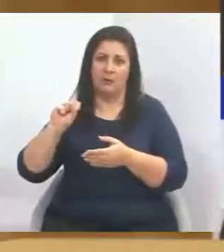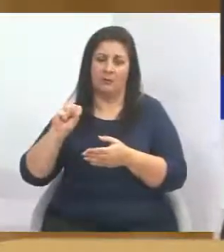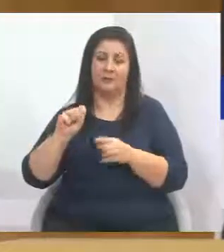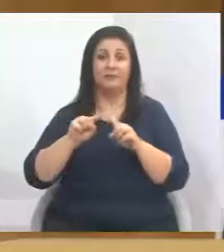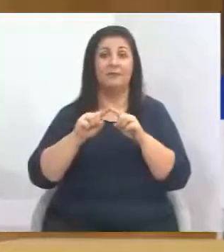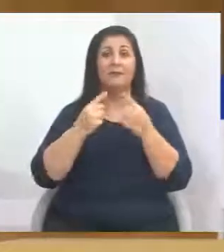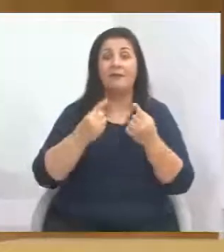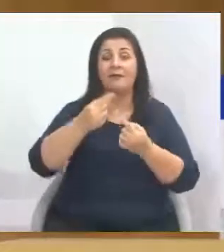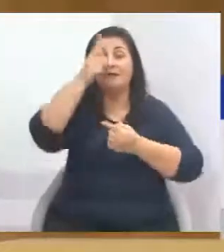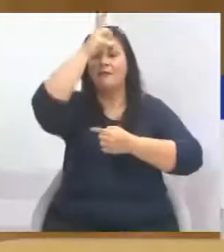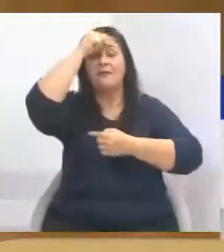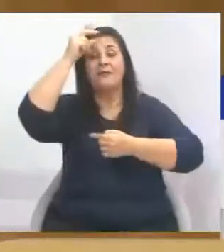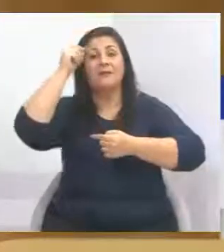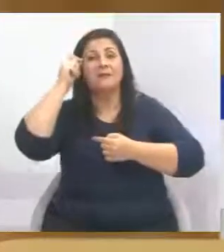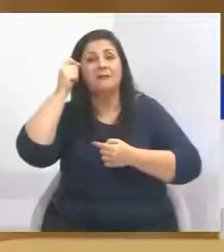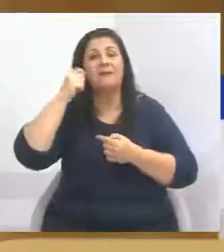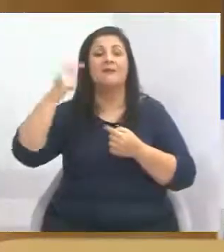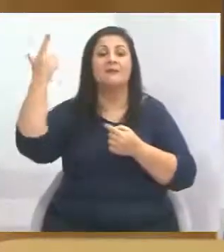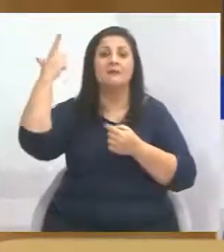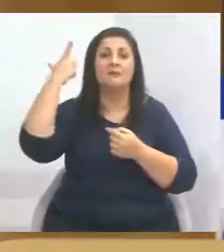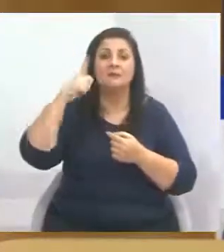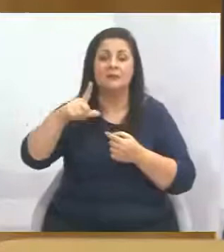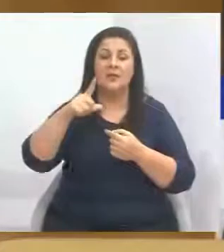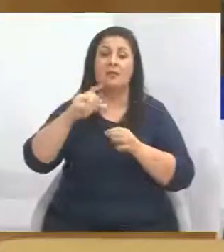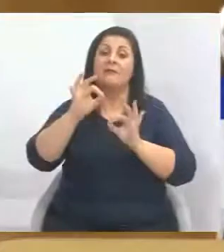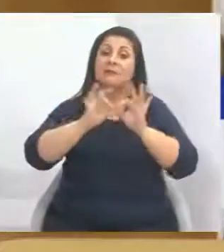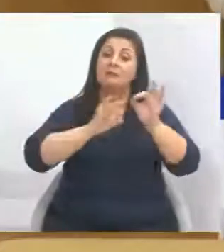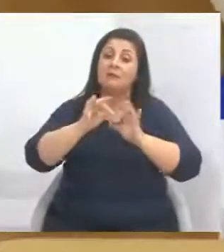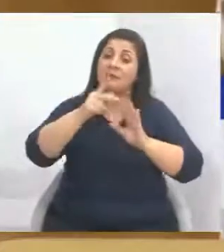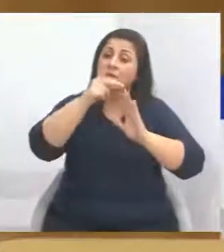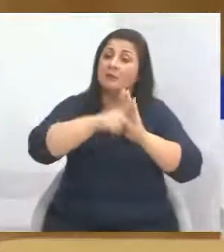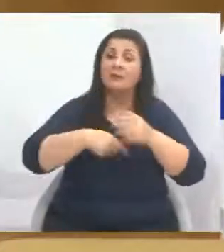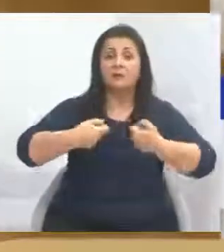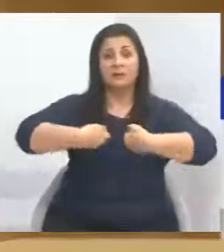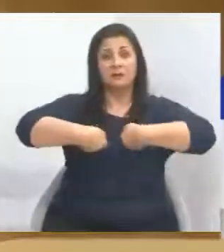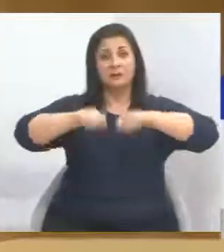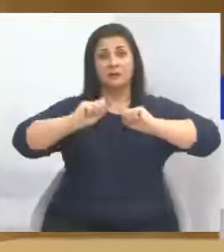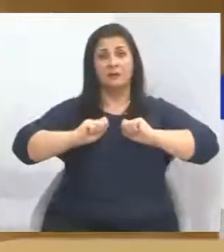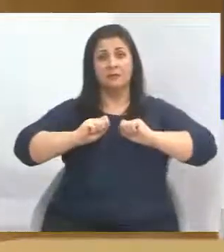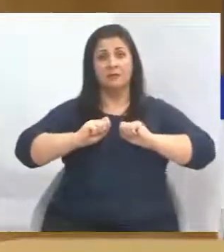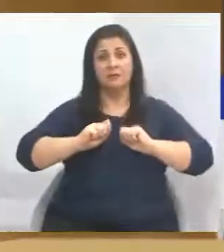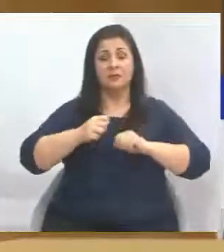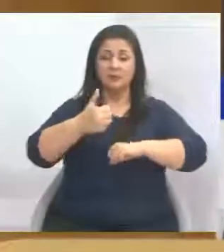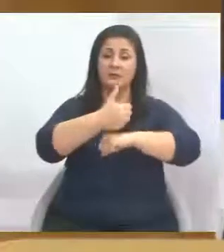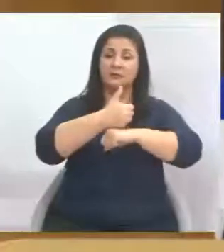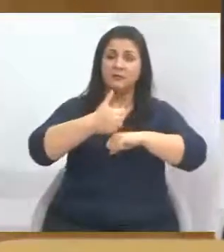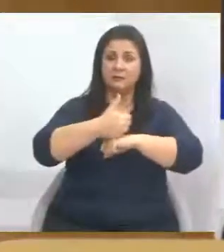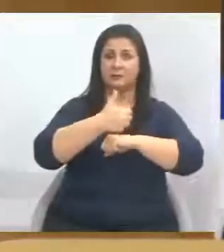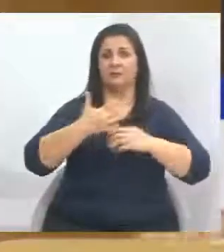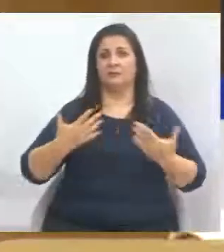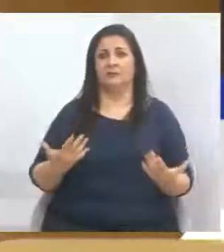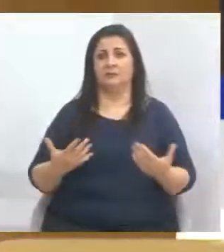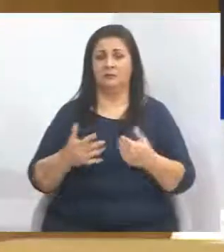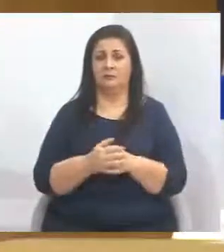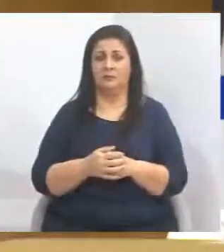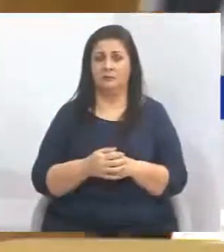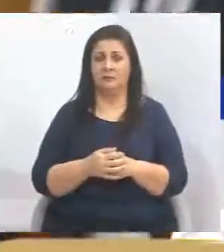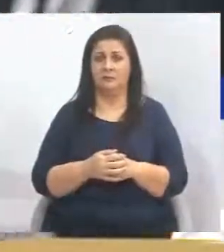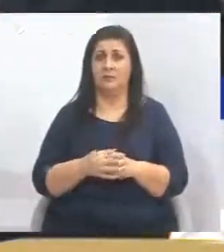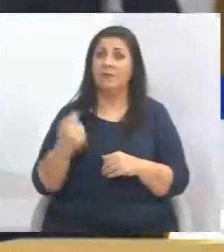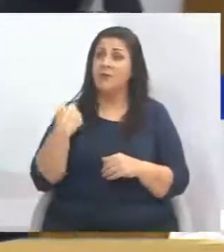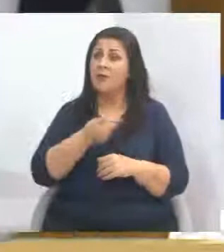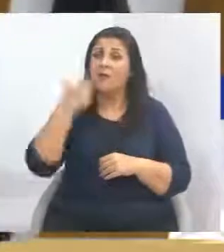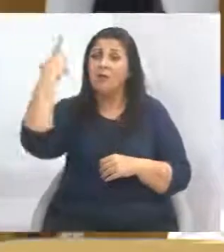que a prefeitura pudesse fazer um projeto de capacitação de alguns servidores, para que a gente pudesse,